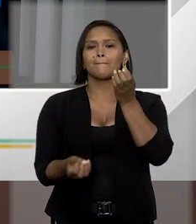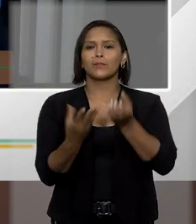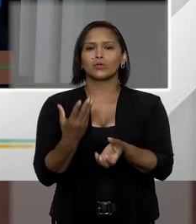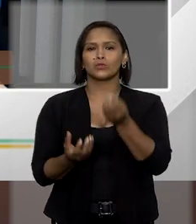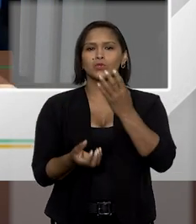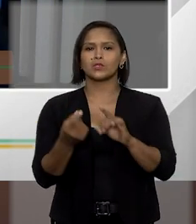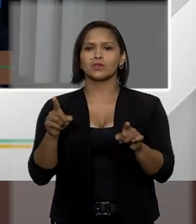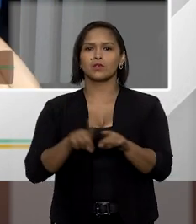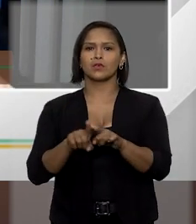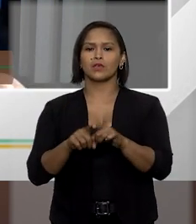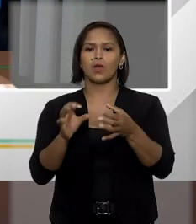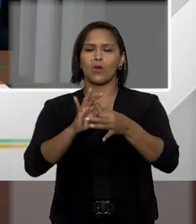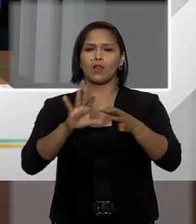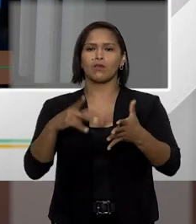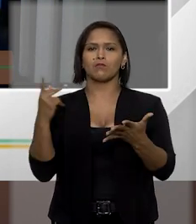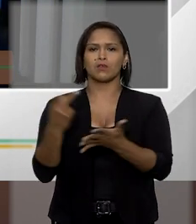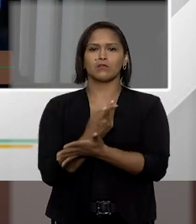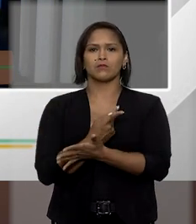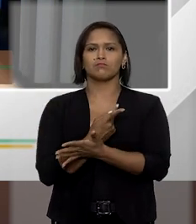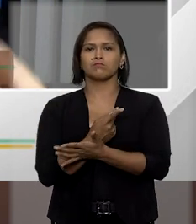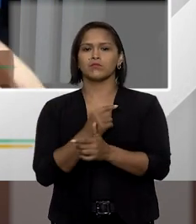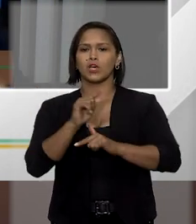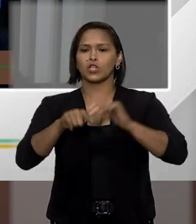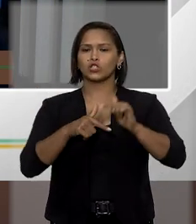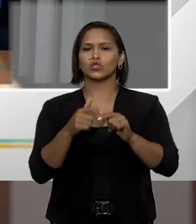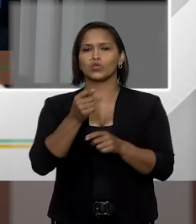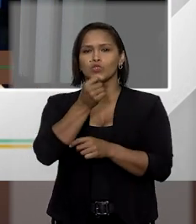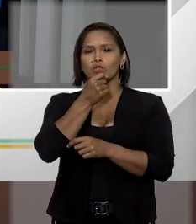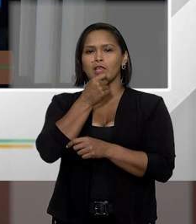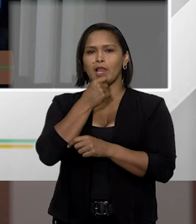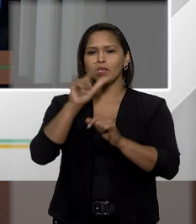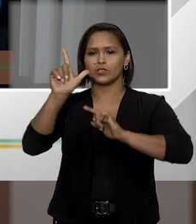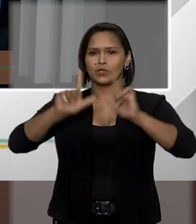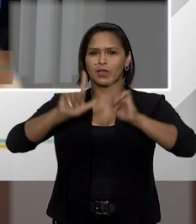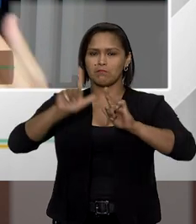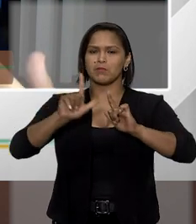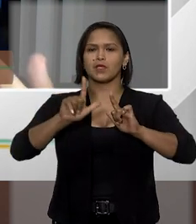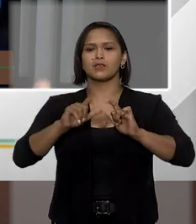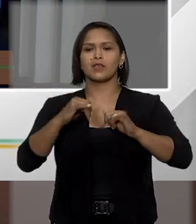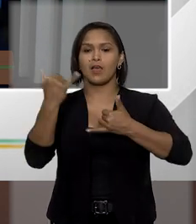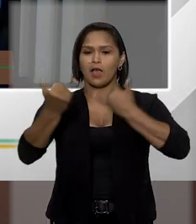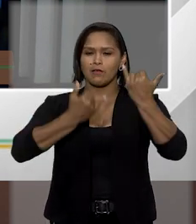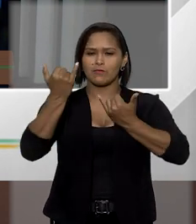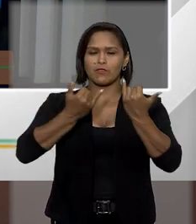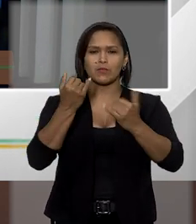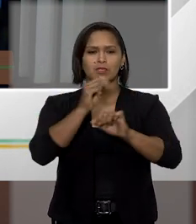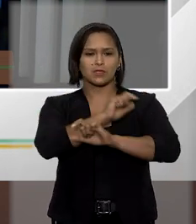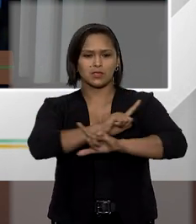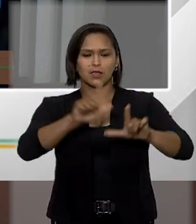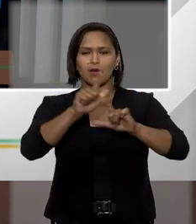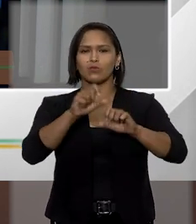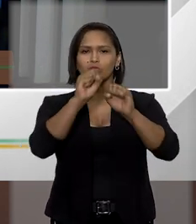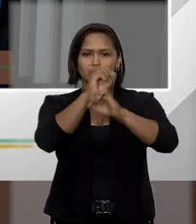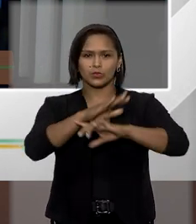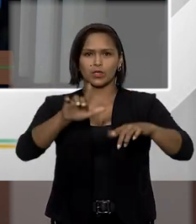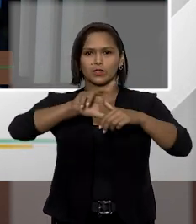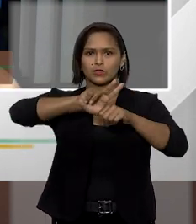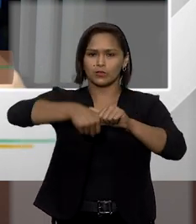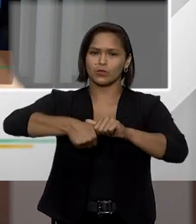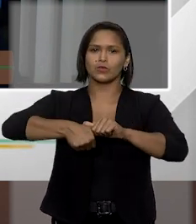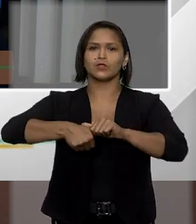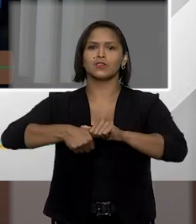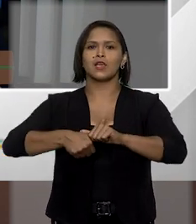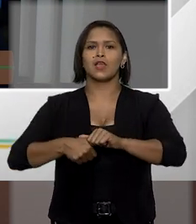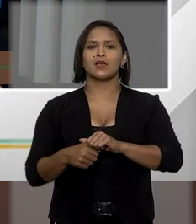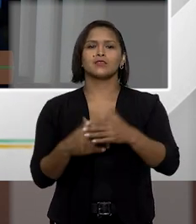produzir o livre funcionamento do meio jornalístico, da imprensa, capaz de trazer à tona os escândalos de corrupção